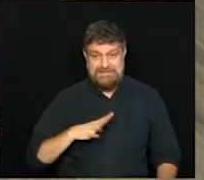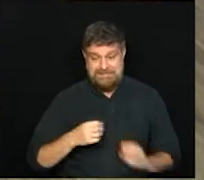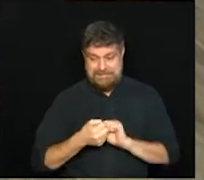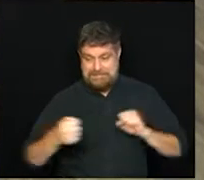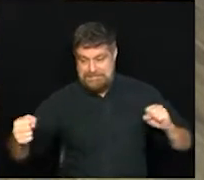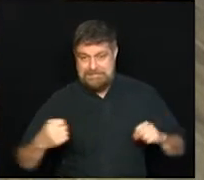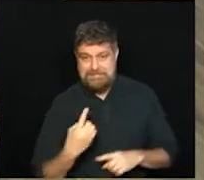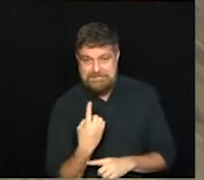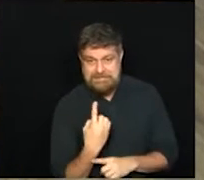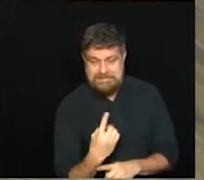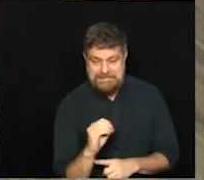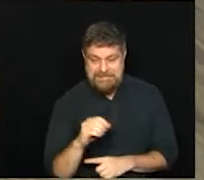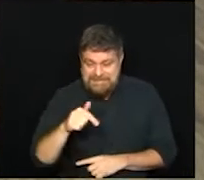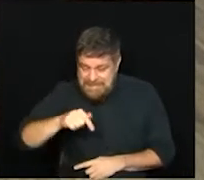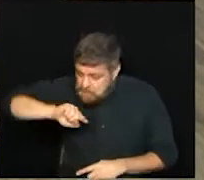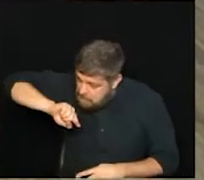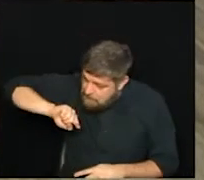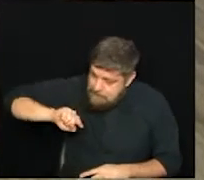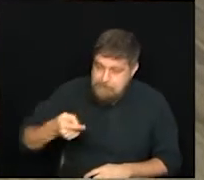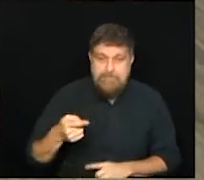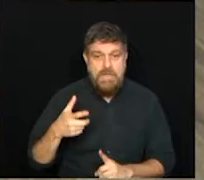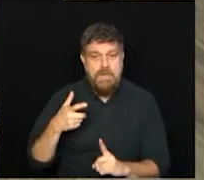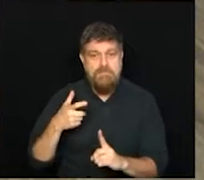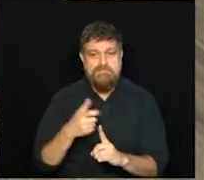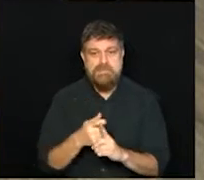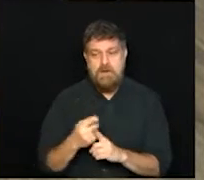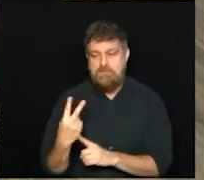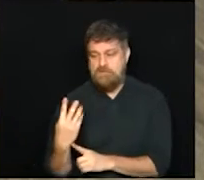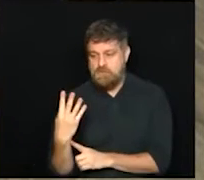aplicou 107 mil doses, sendo que